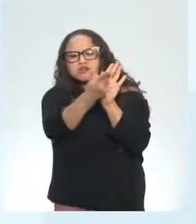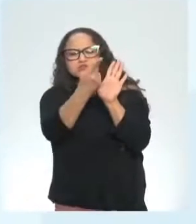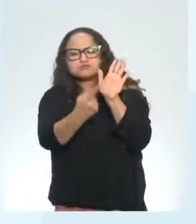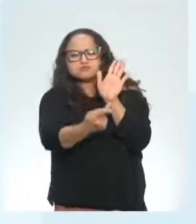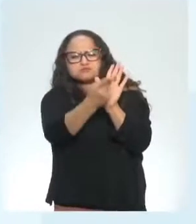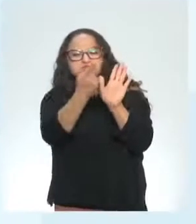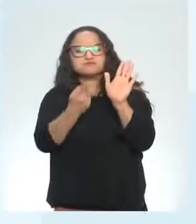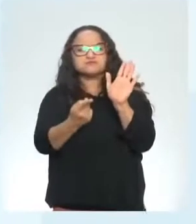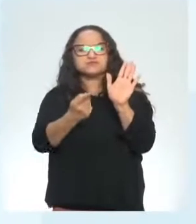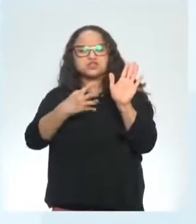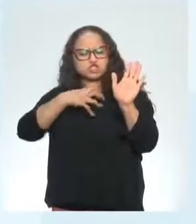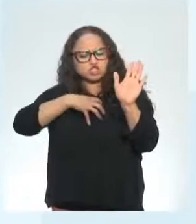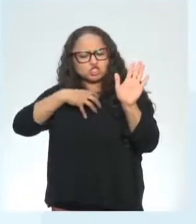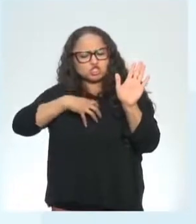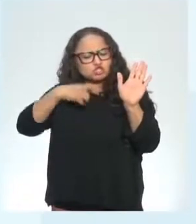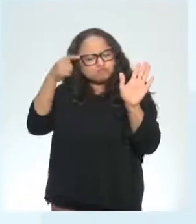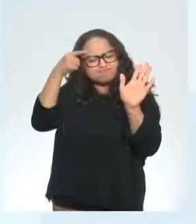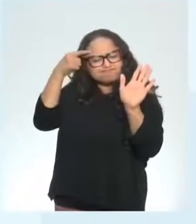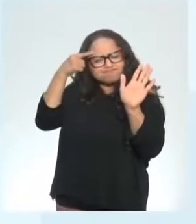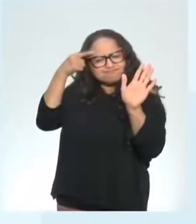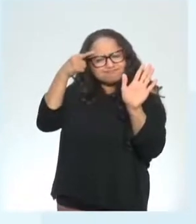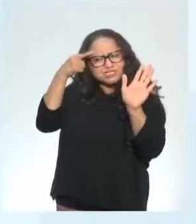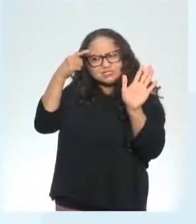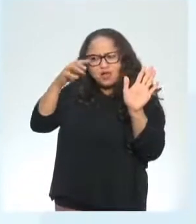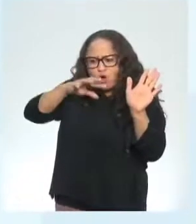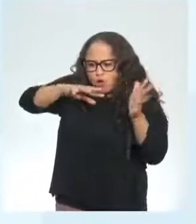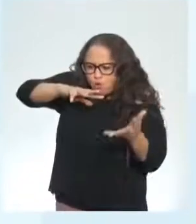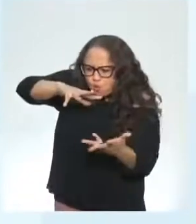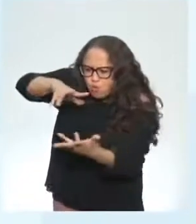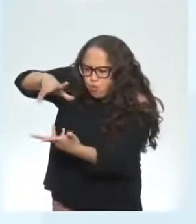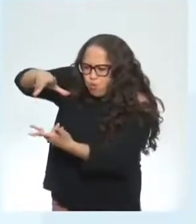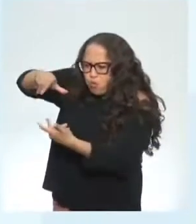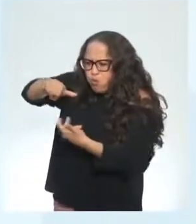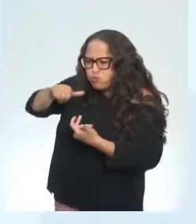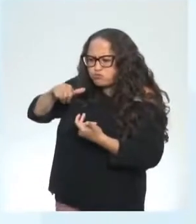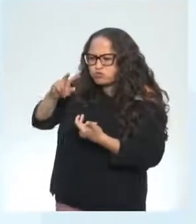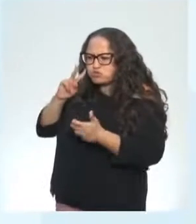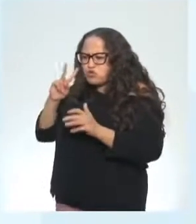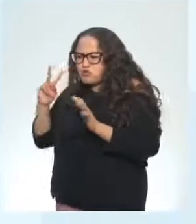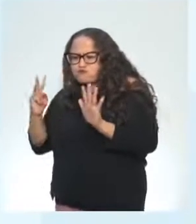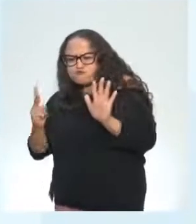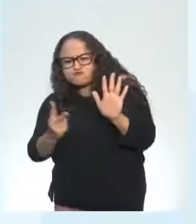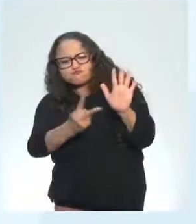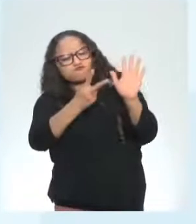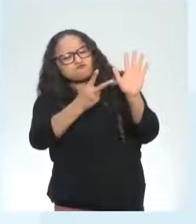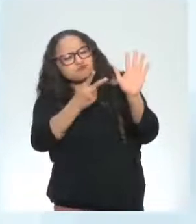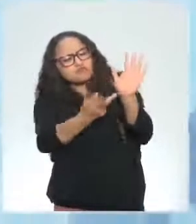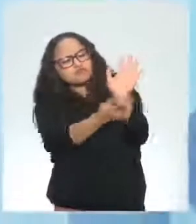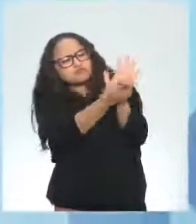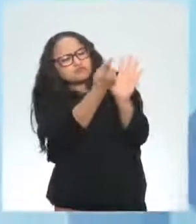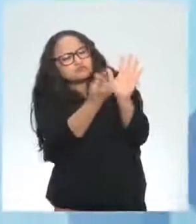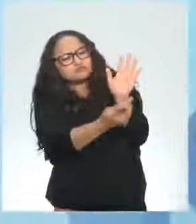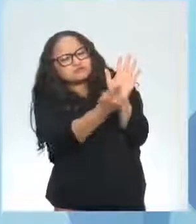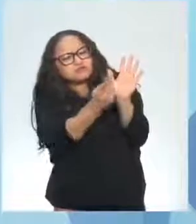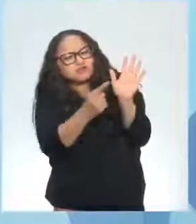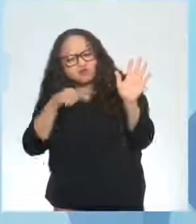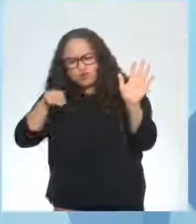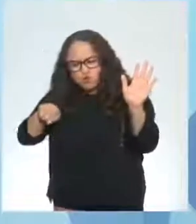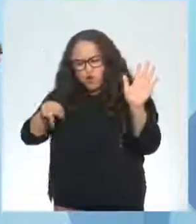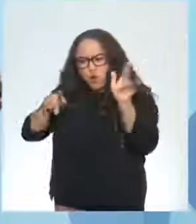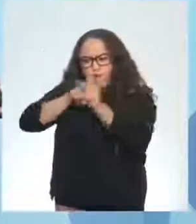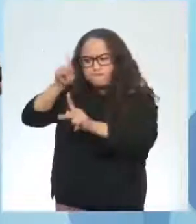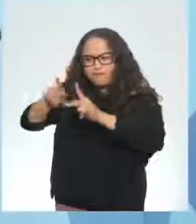determinada forma de pensar, determinada forma de ver o mundo através de sua obra. E aí, né, o grande público ou ele acata, né,